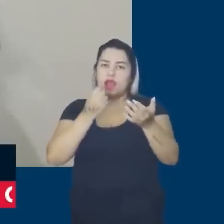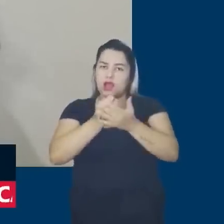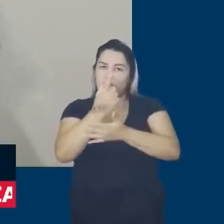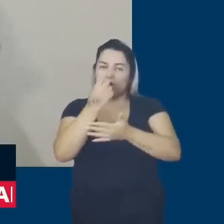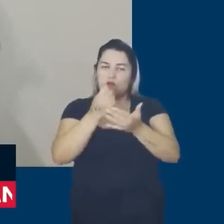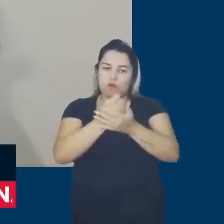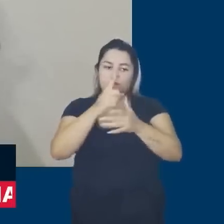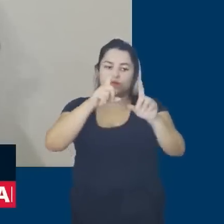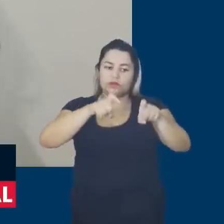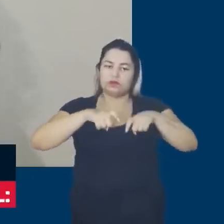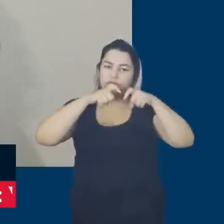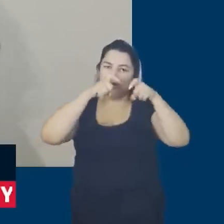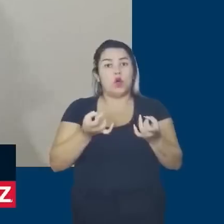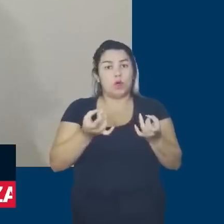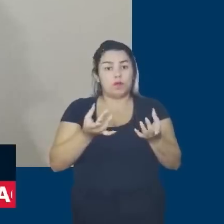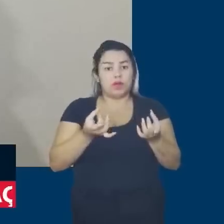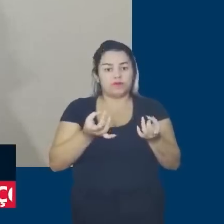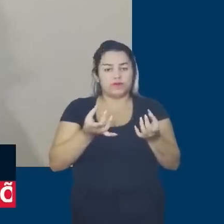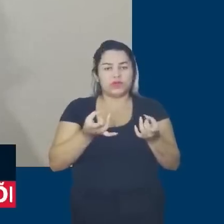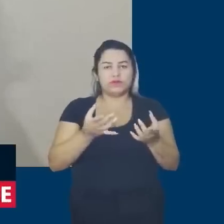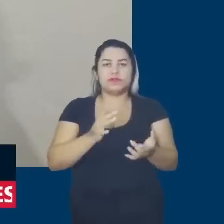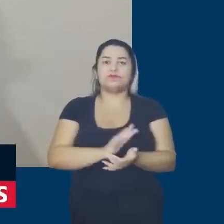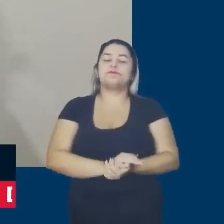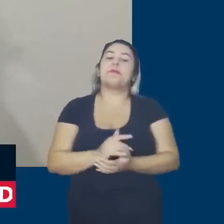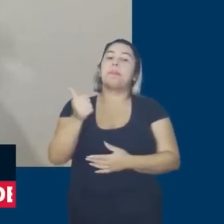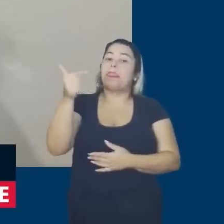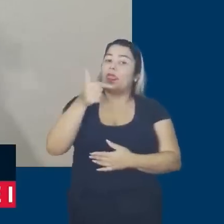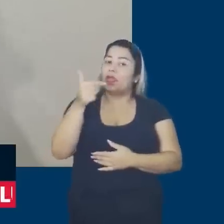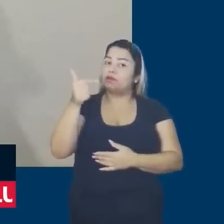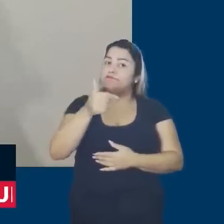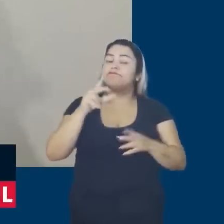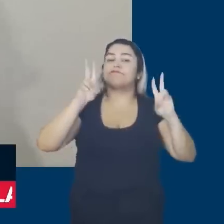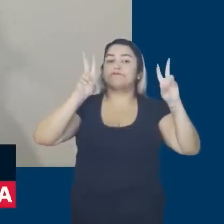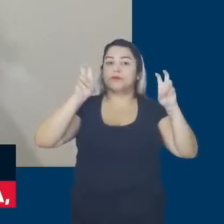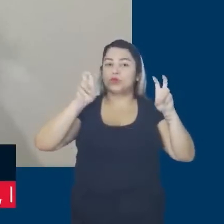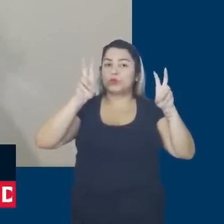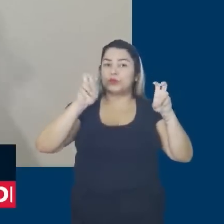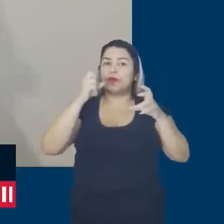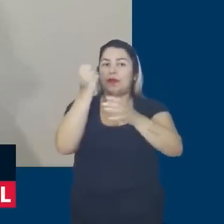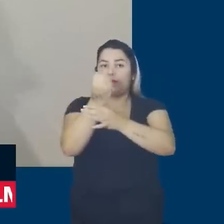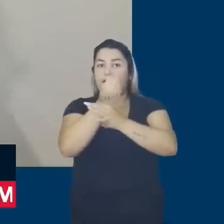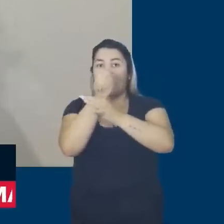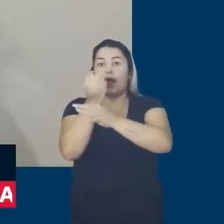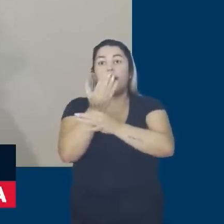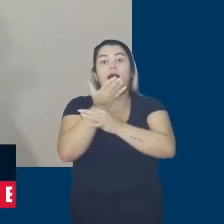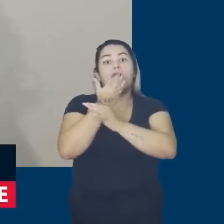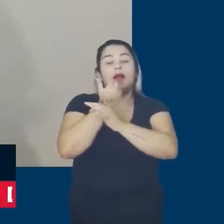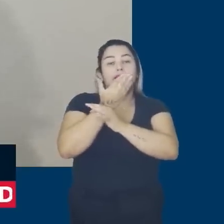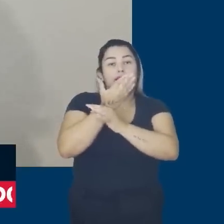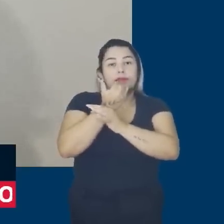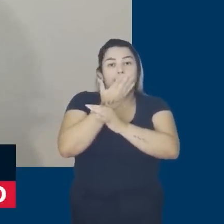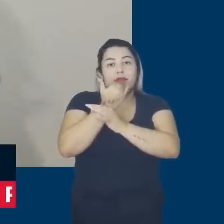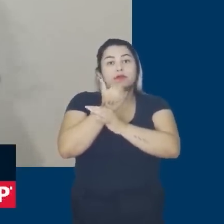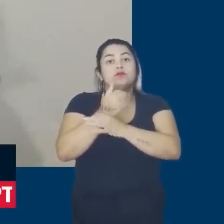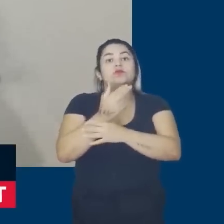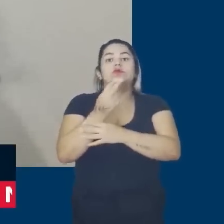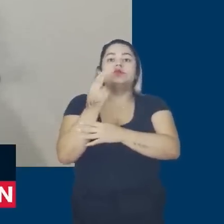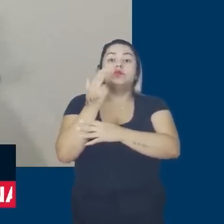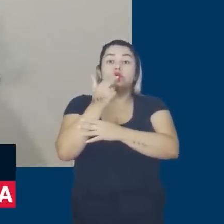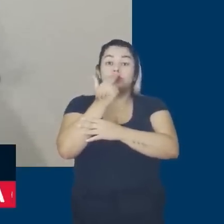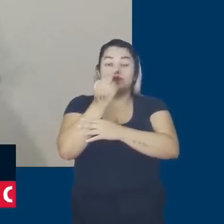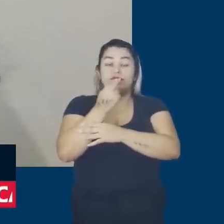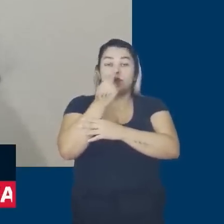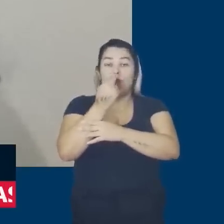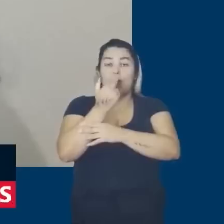agricultura familiar aconteça. Segundo lugar, o tema da segurança alimentar e nutricional, porque nós